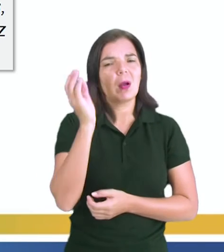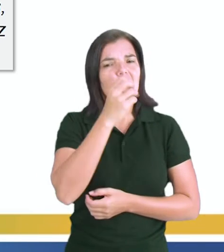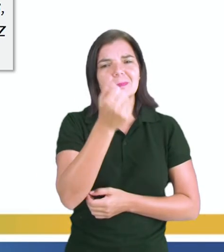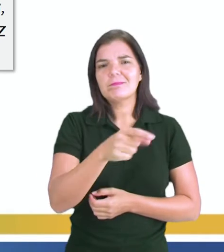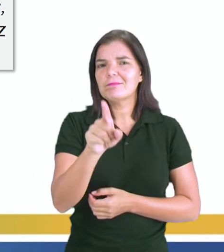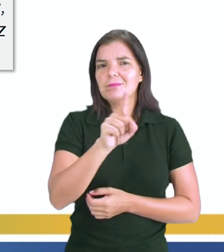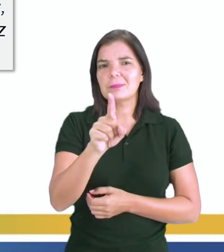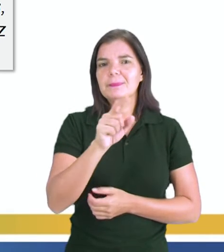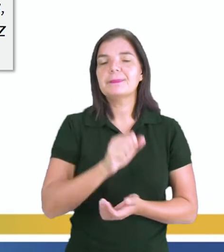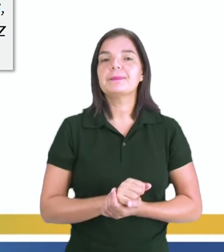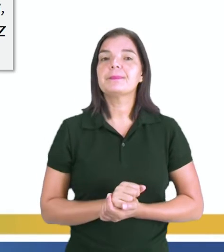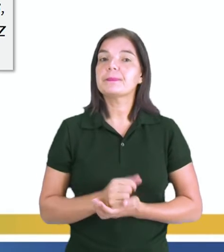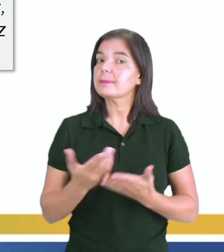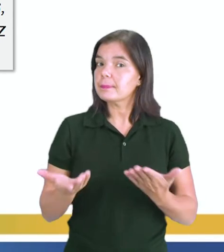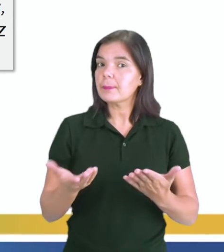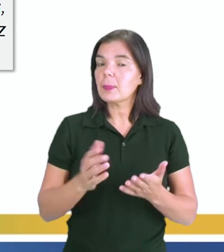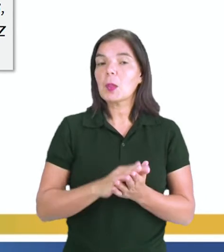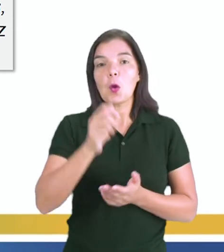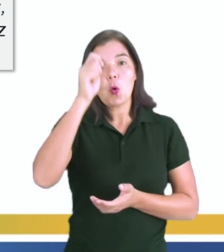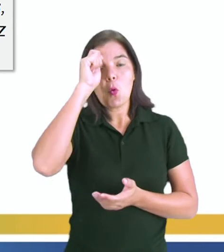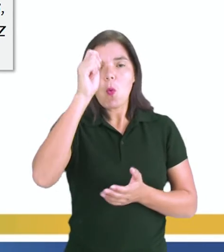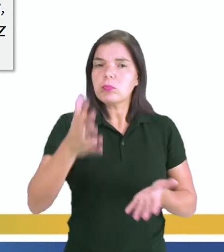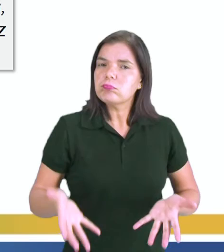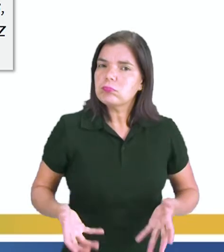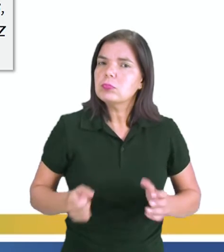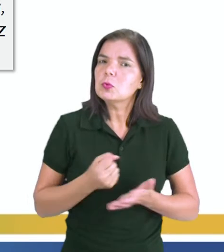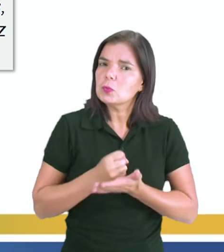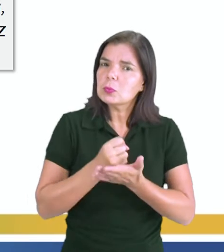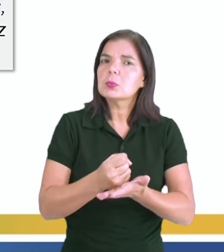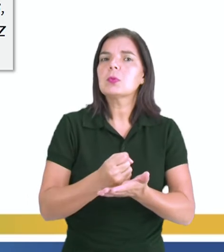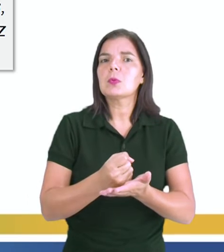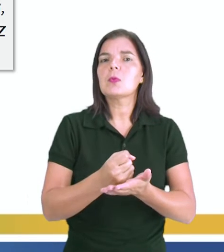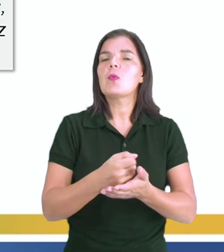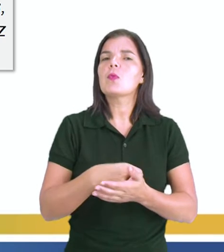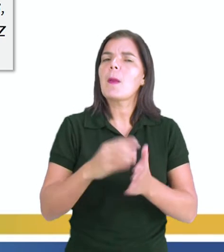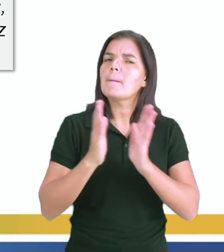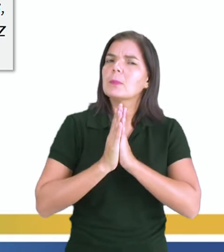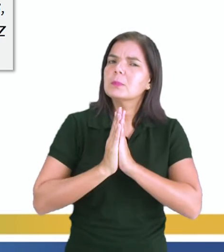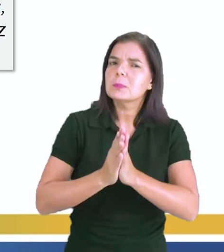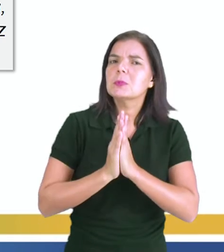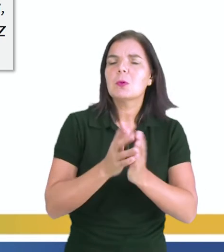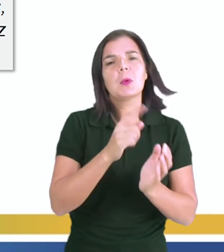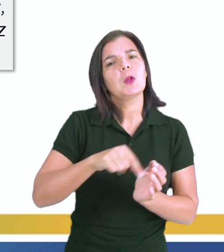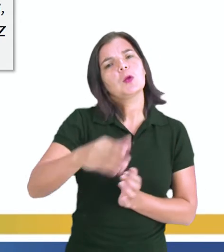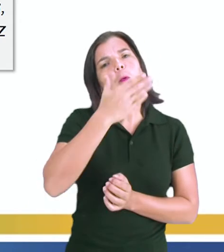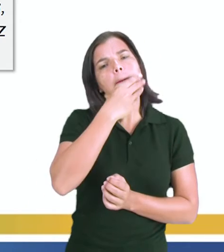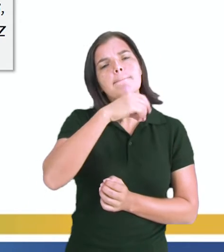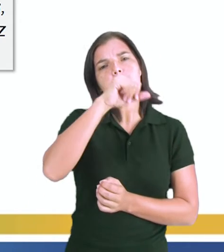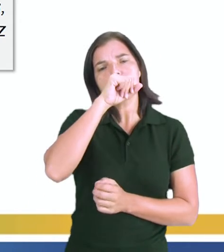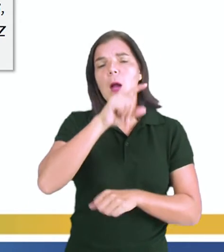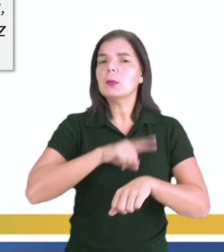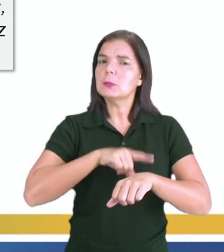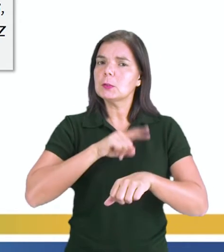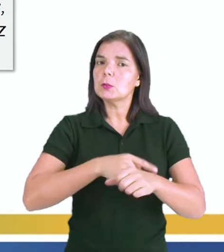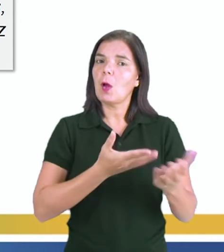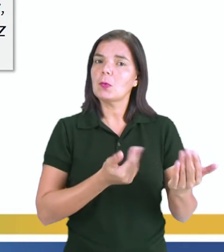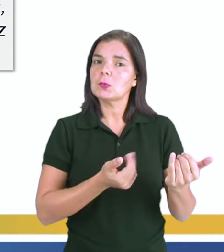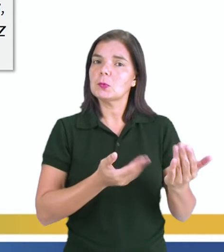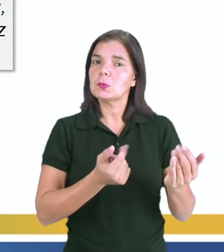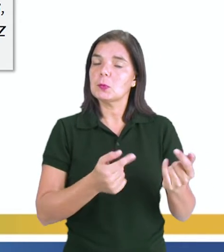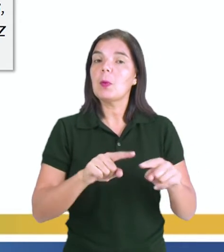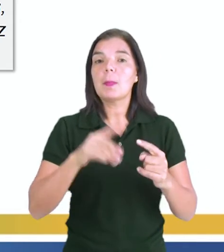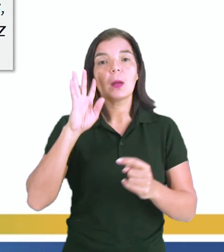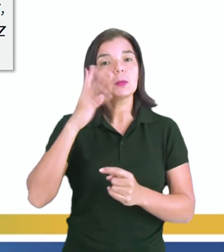pressa. Então, gente, o autor reforça nesse trecho o apelo, né, para que os pais deem mais tempo aos jovens